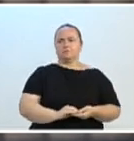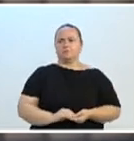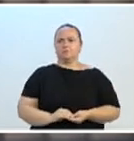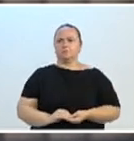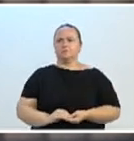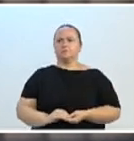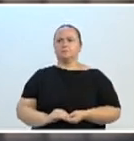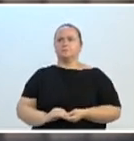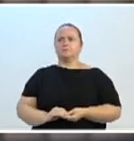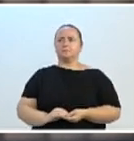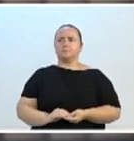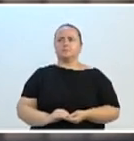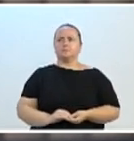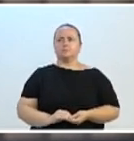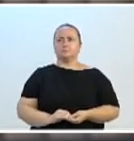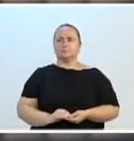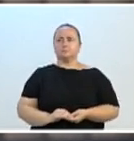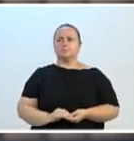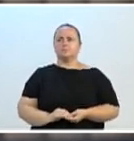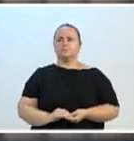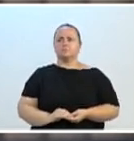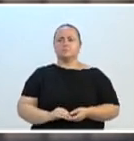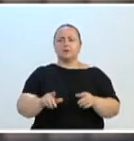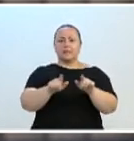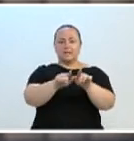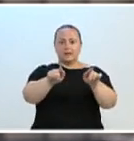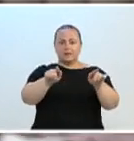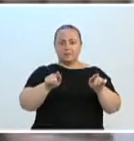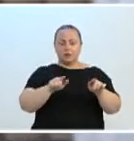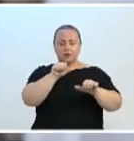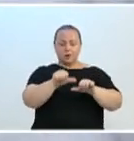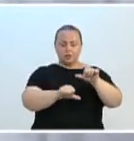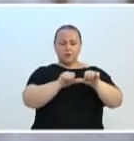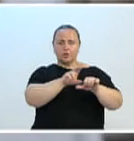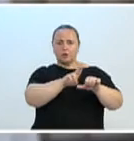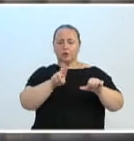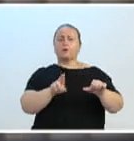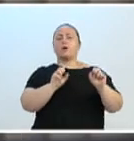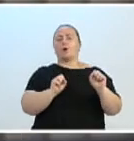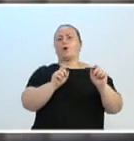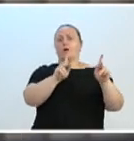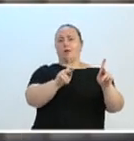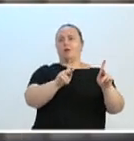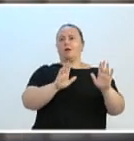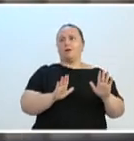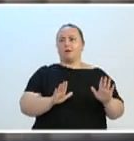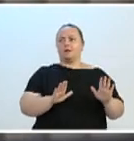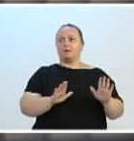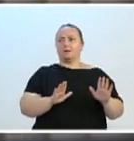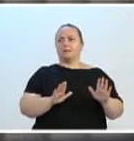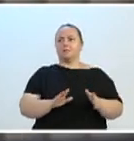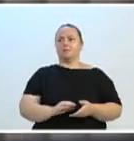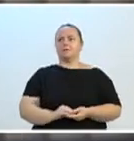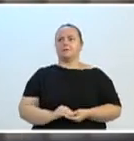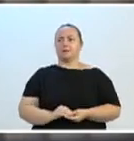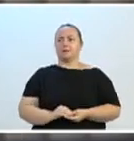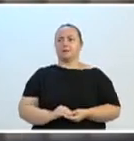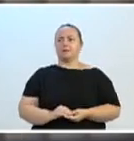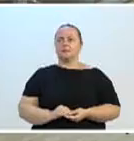fazer esse processo para aqueles gabinetes que os vereadores que infelizmente não foram eleitos. Se há essa